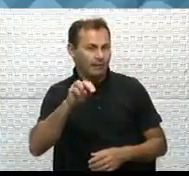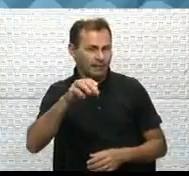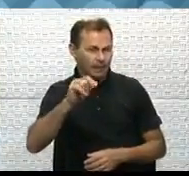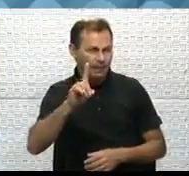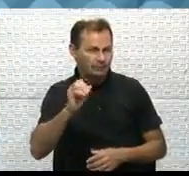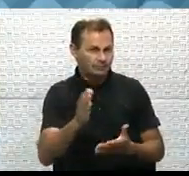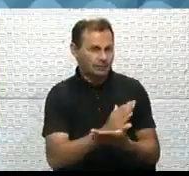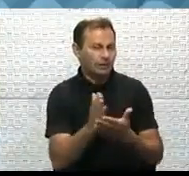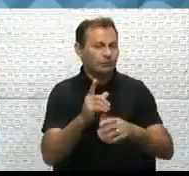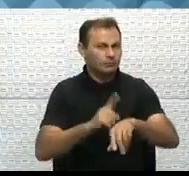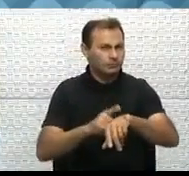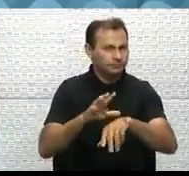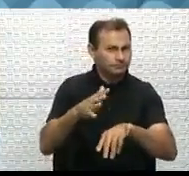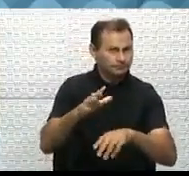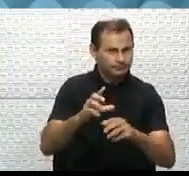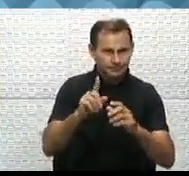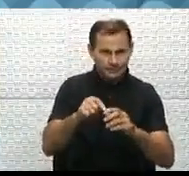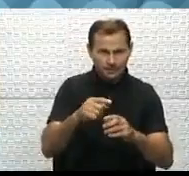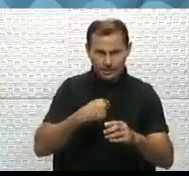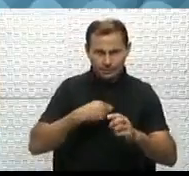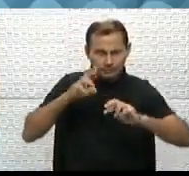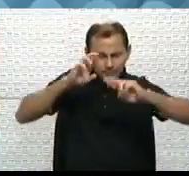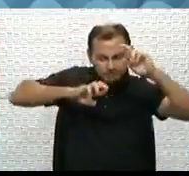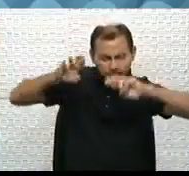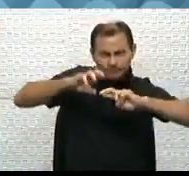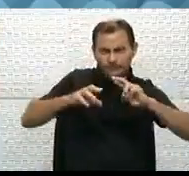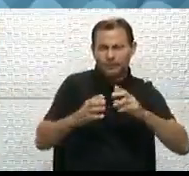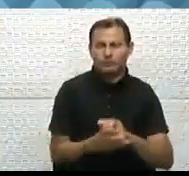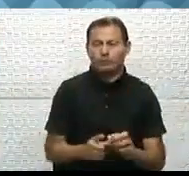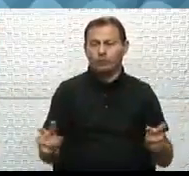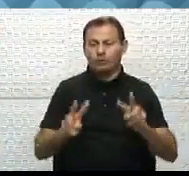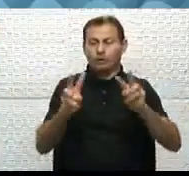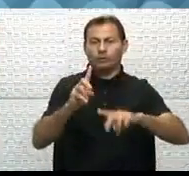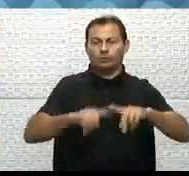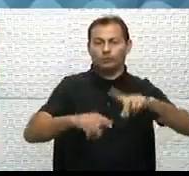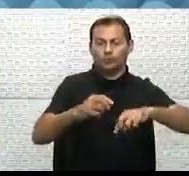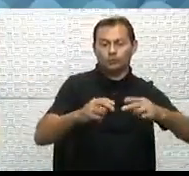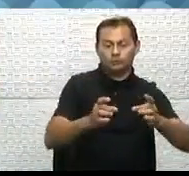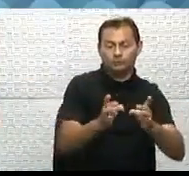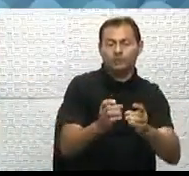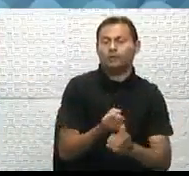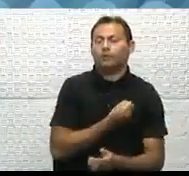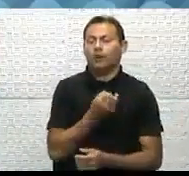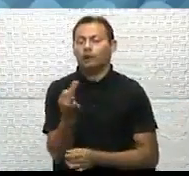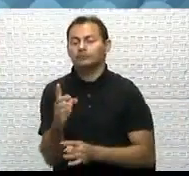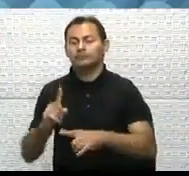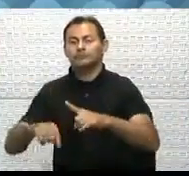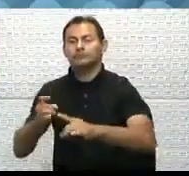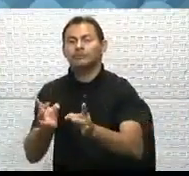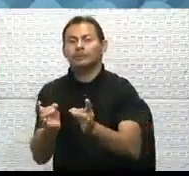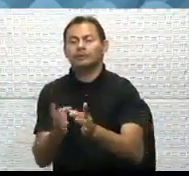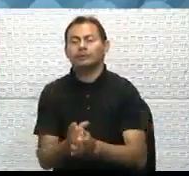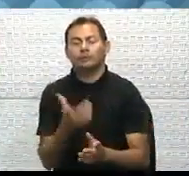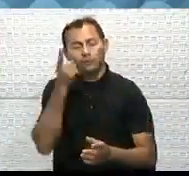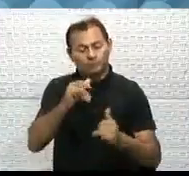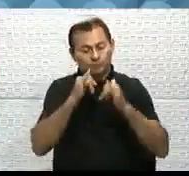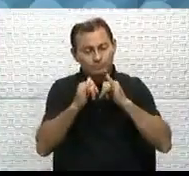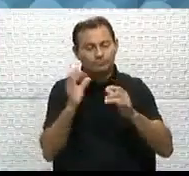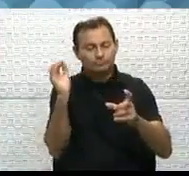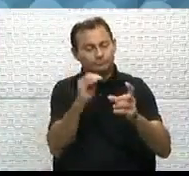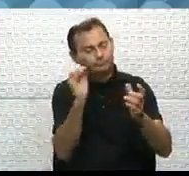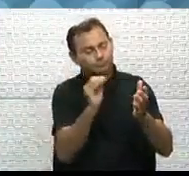entre determinadas situações. Então, se eu analiso o preço de um produto com as unidades vendidas, eu coleto esses dados. Eles